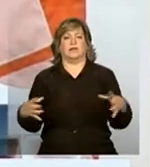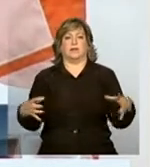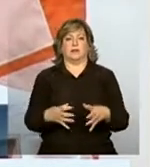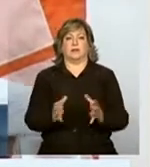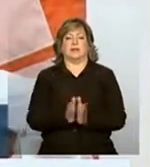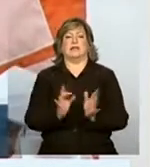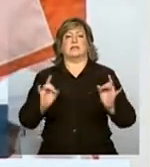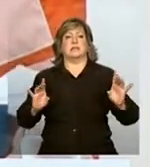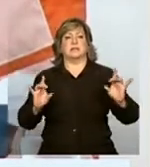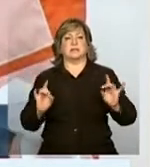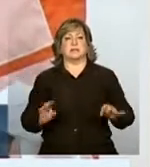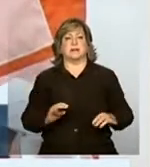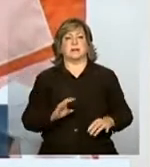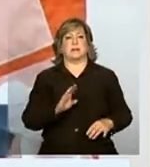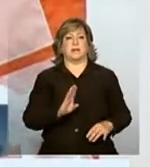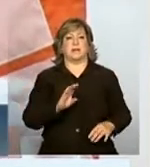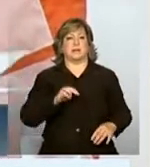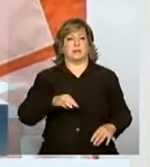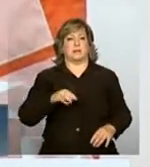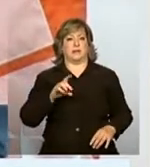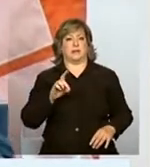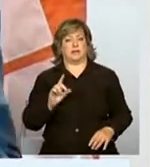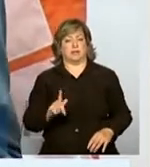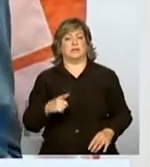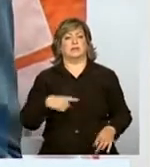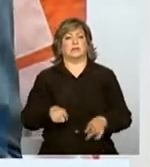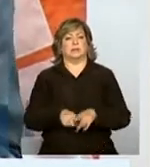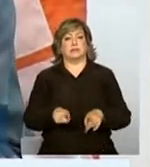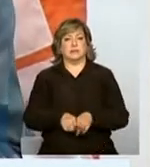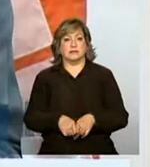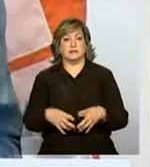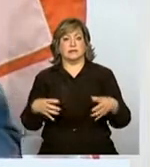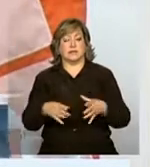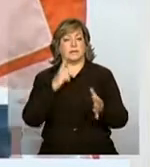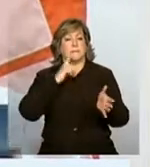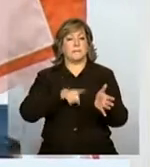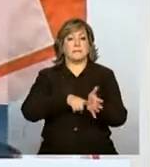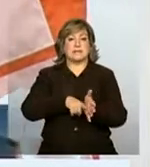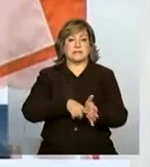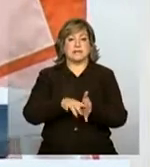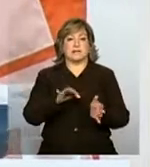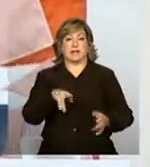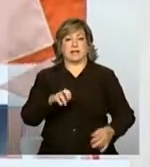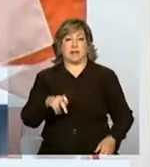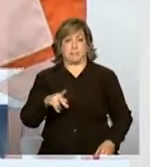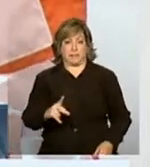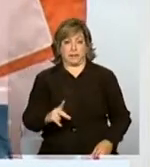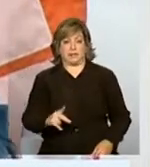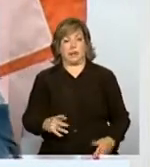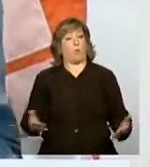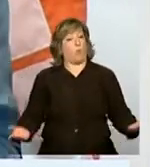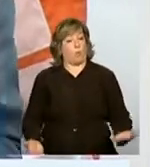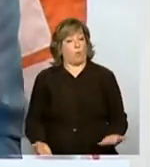especial do BDMG e principalmente na parte de pesquisa da FINEP. Hoje, o